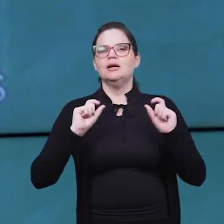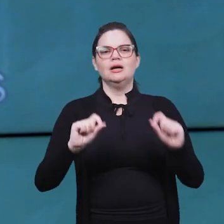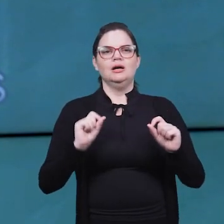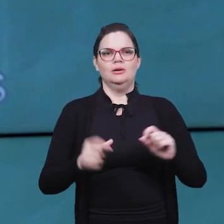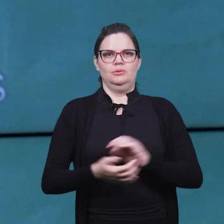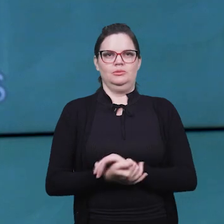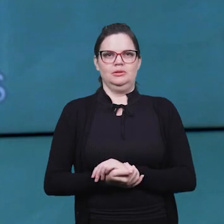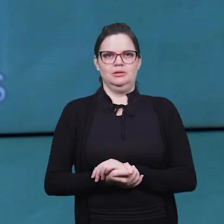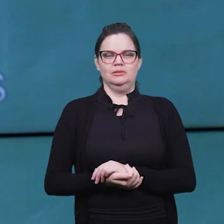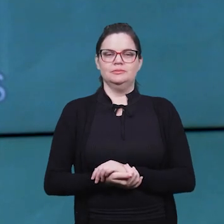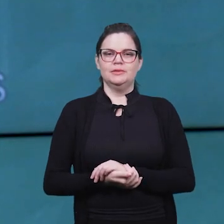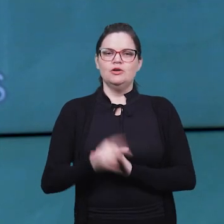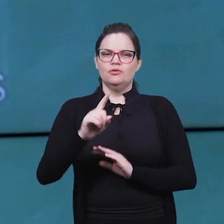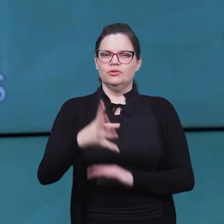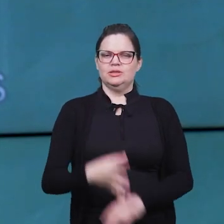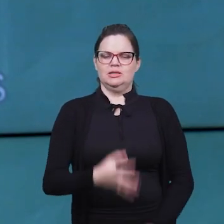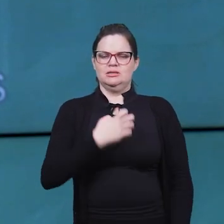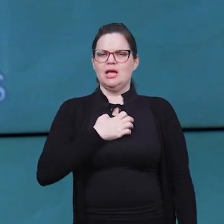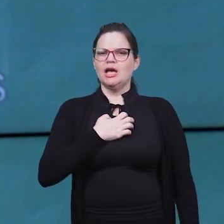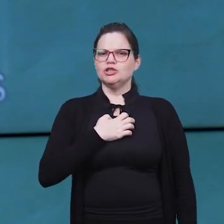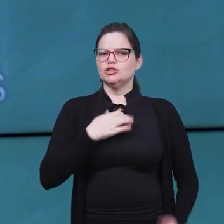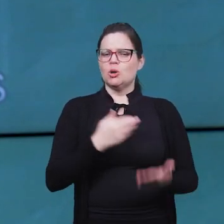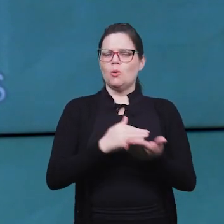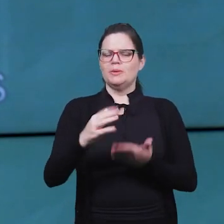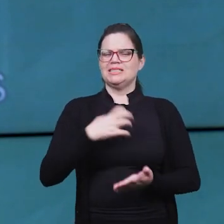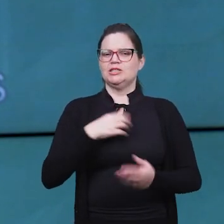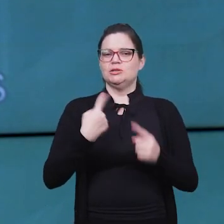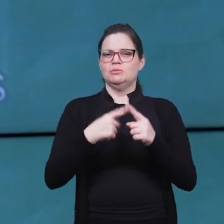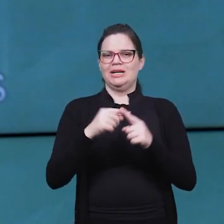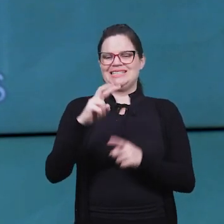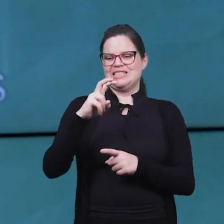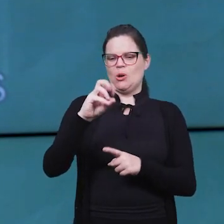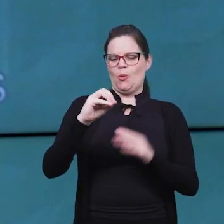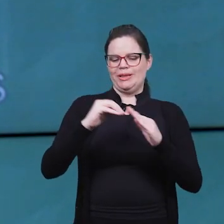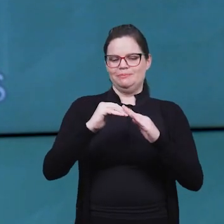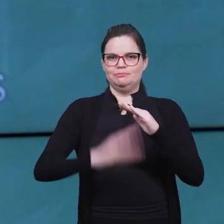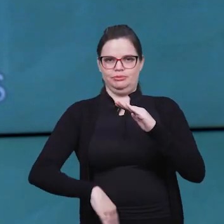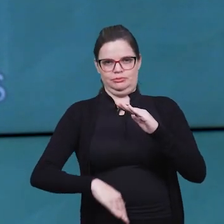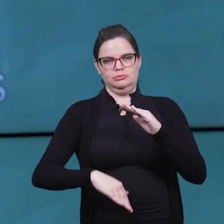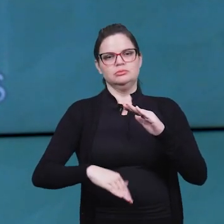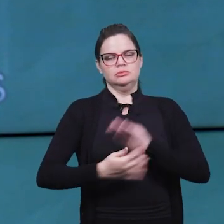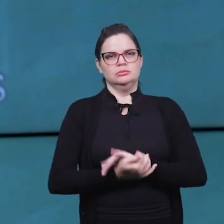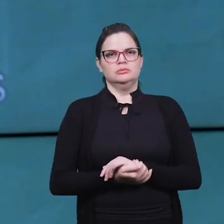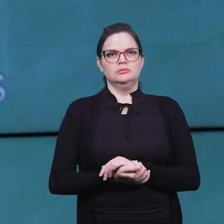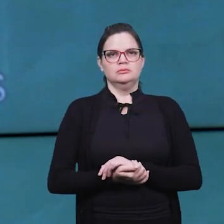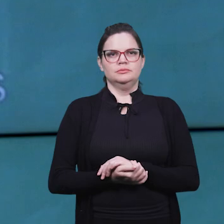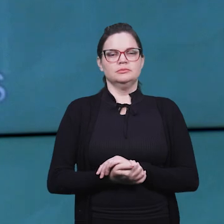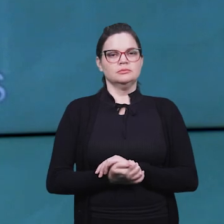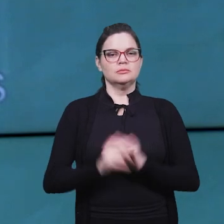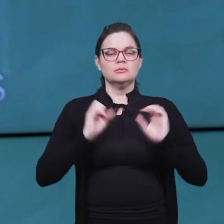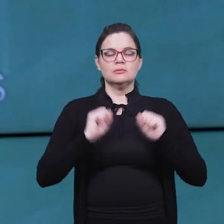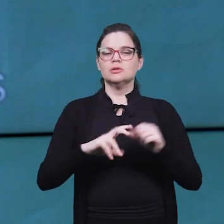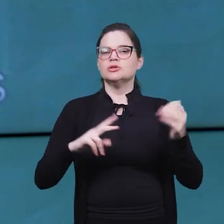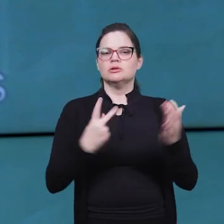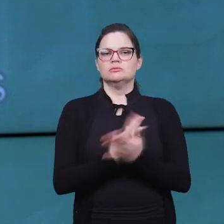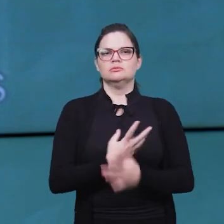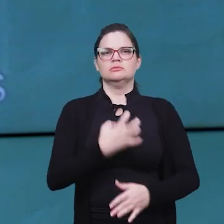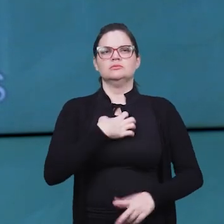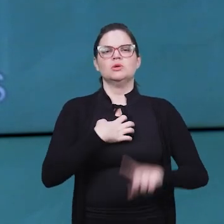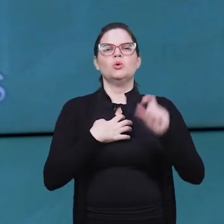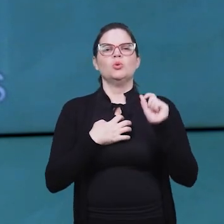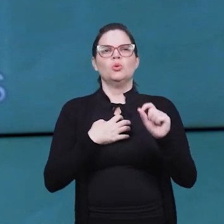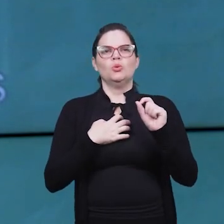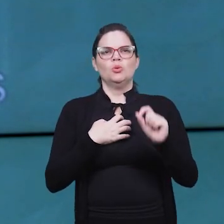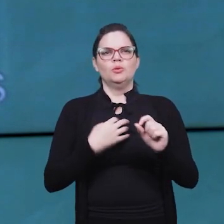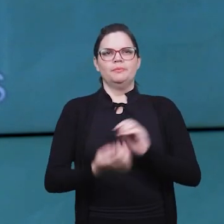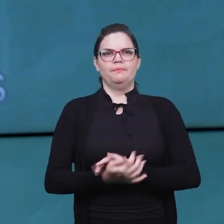sintomas quando está abaixo de 50 decilitros. Nesses casos, ela causa sintomas como aumento